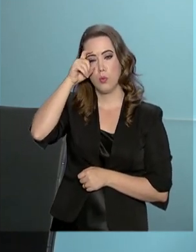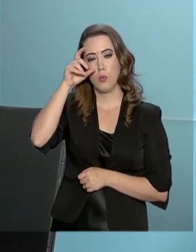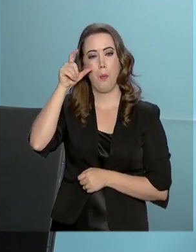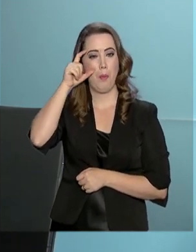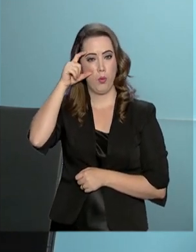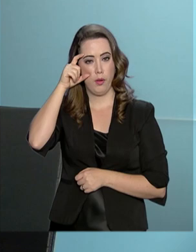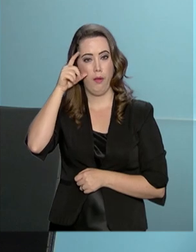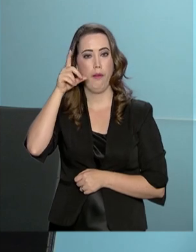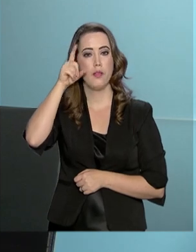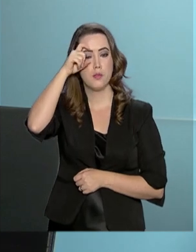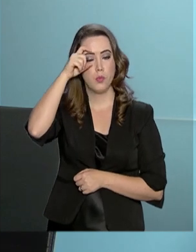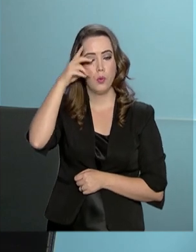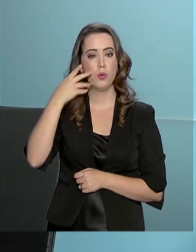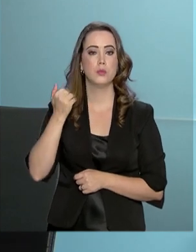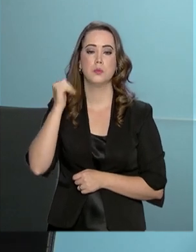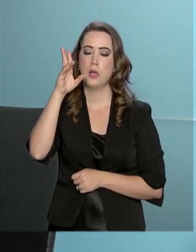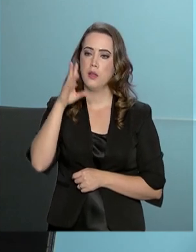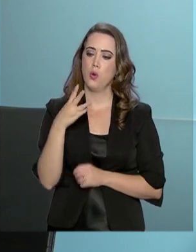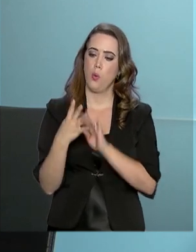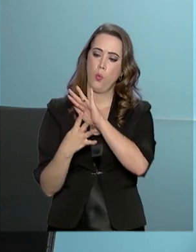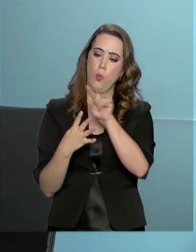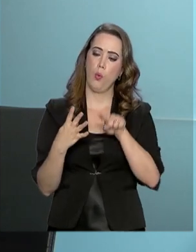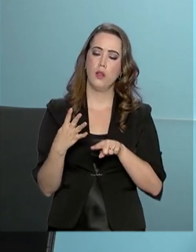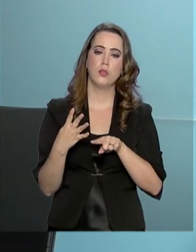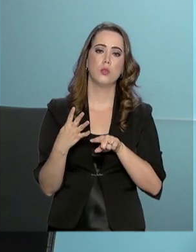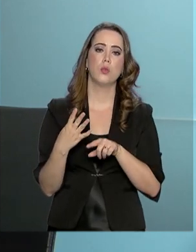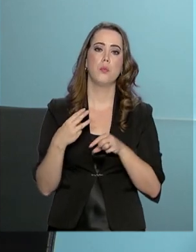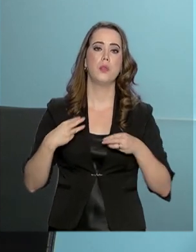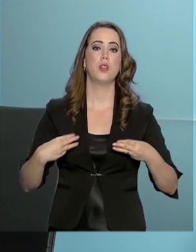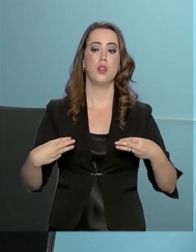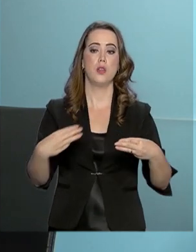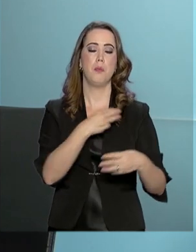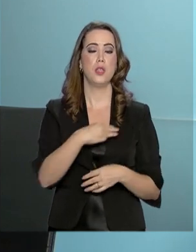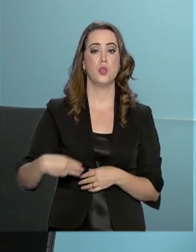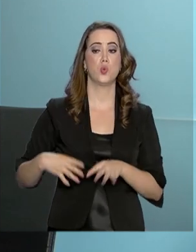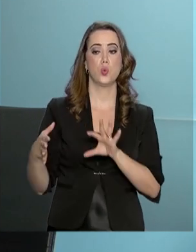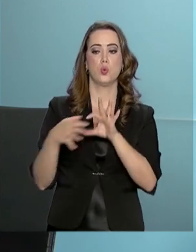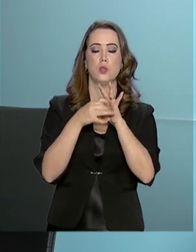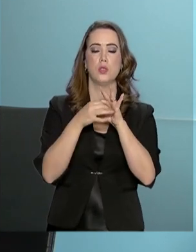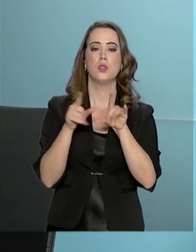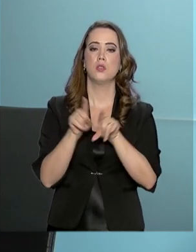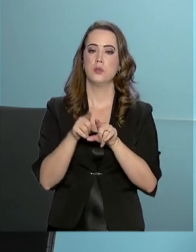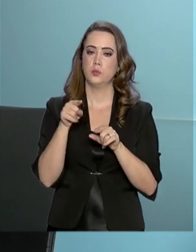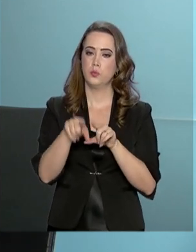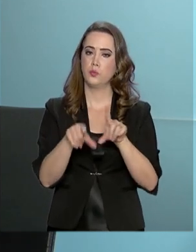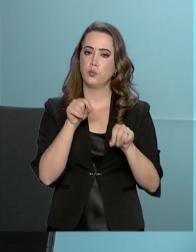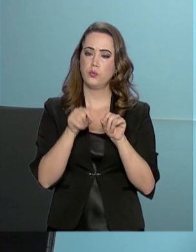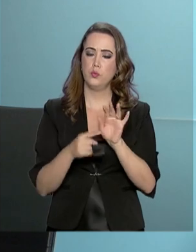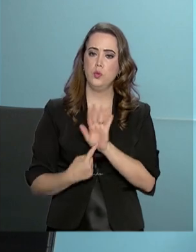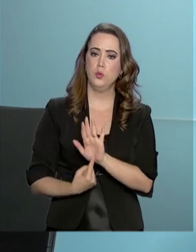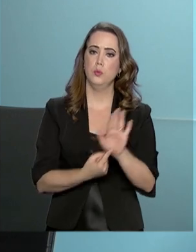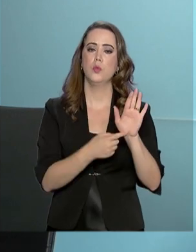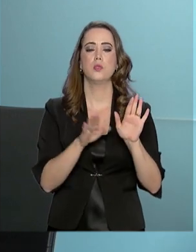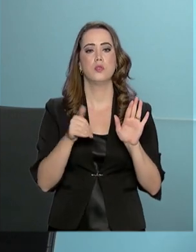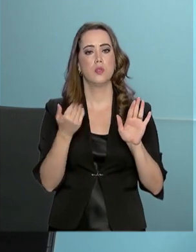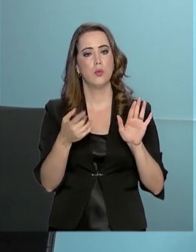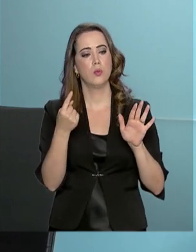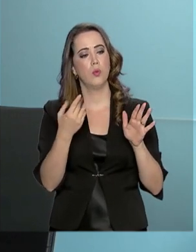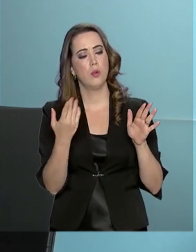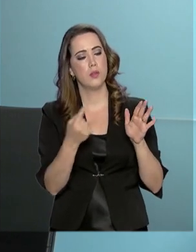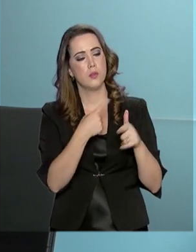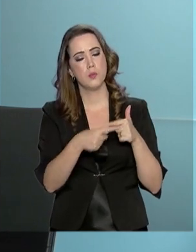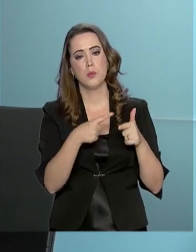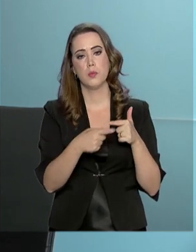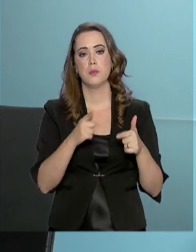elas saem de quatro ministros, dão mais força. A gente vai pretender aí subsidiar o presidente em suas decisões e apontar os problemas que nós